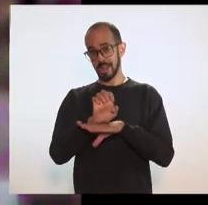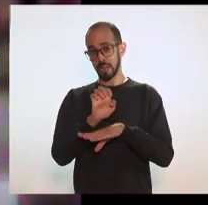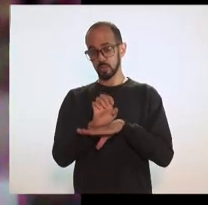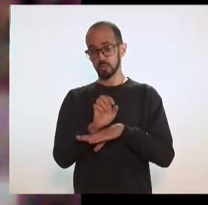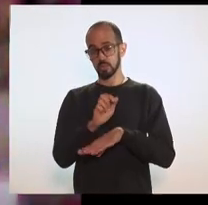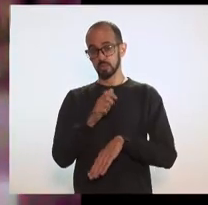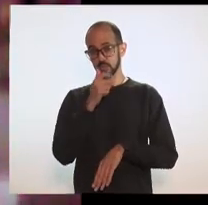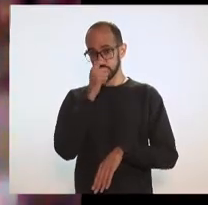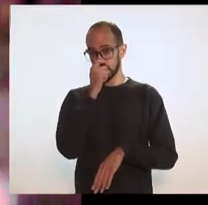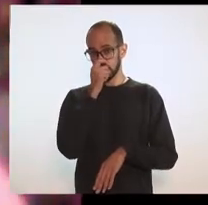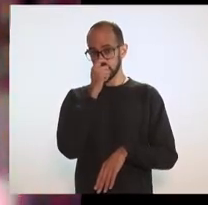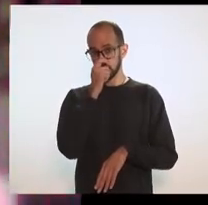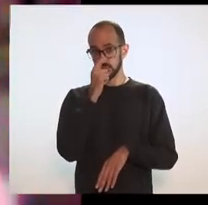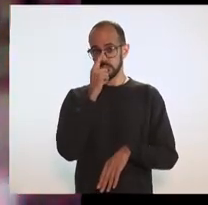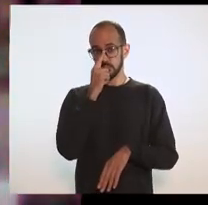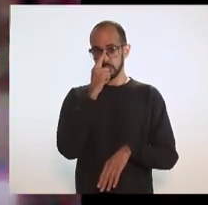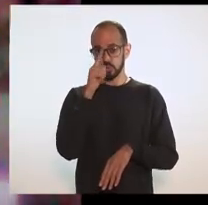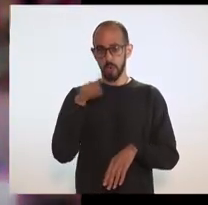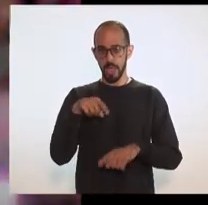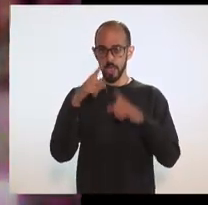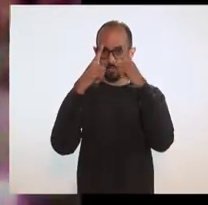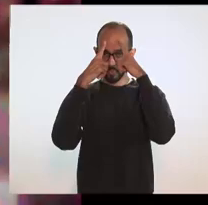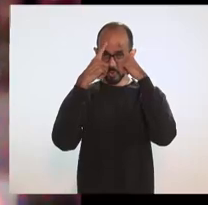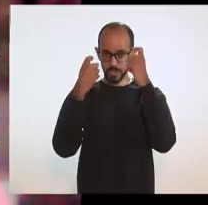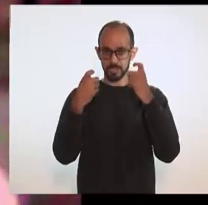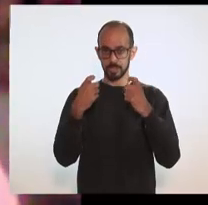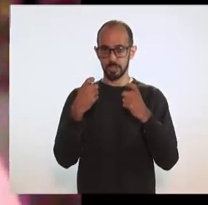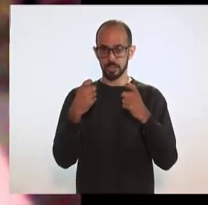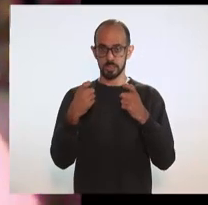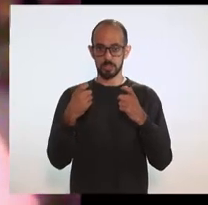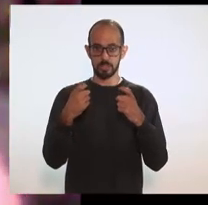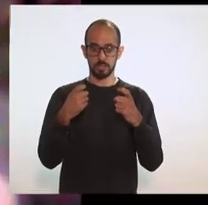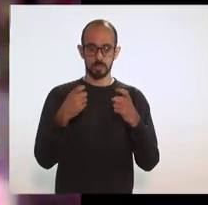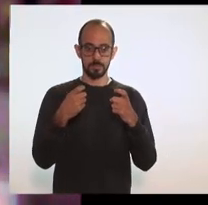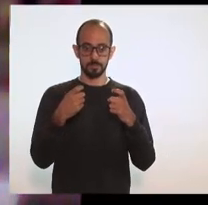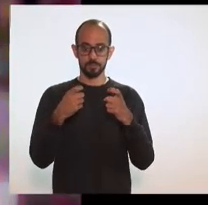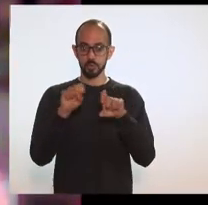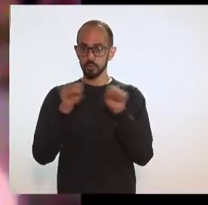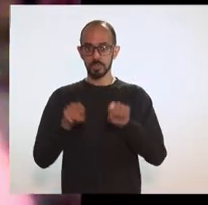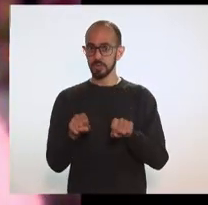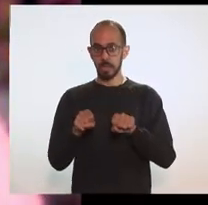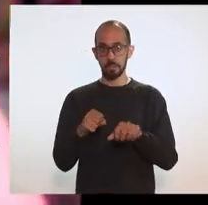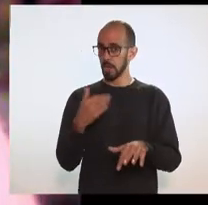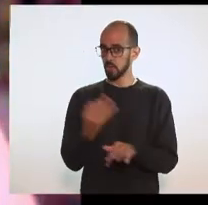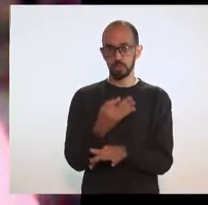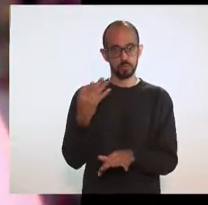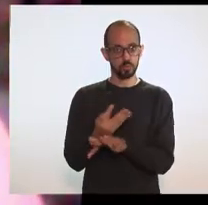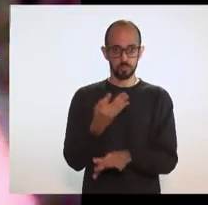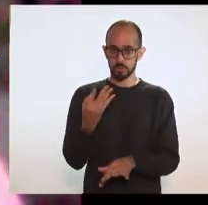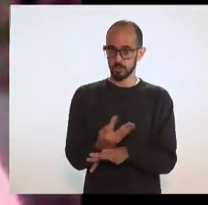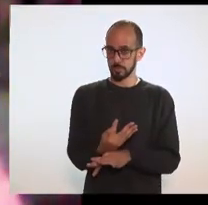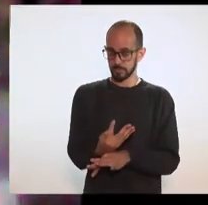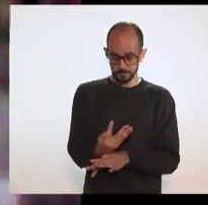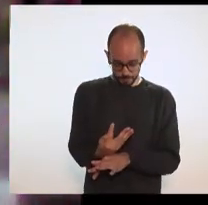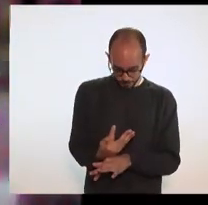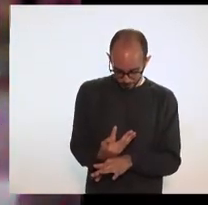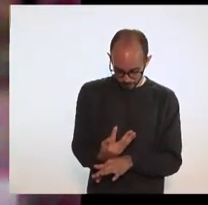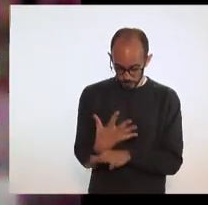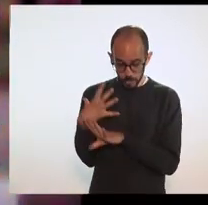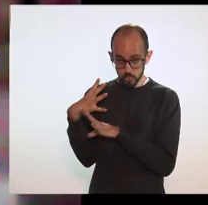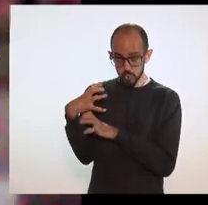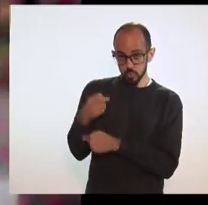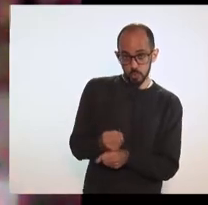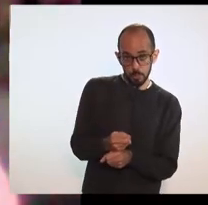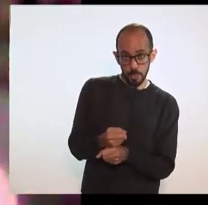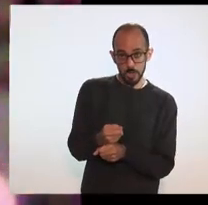ocupados Isso é uma violência nós estamos com sistema polates ano somando a oferta de leite